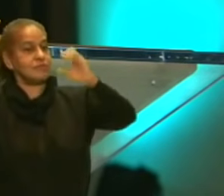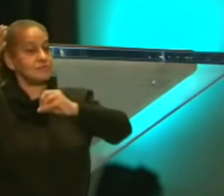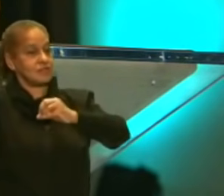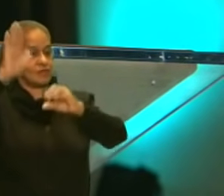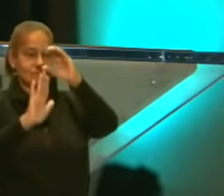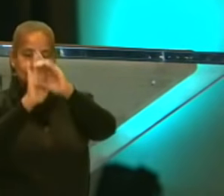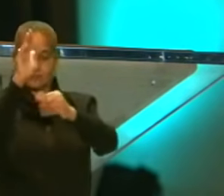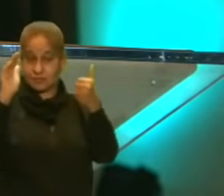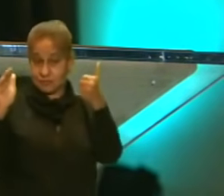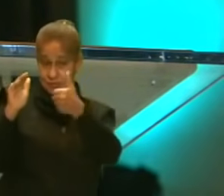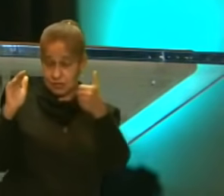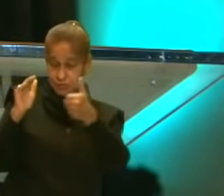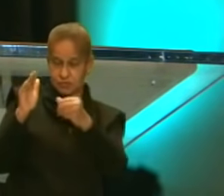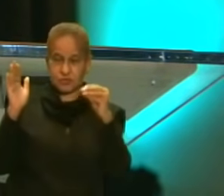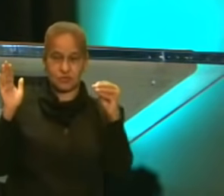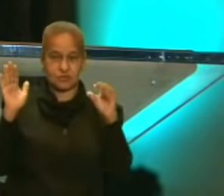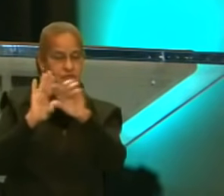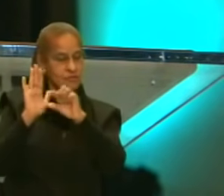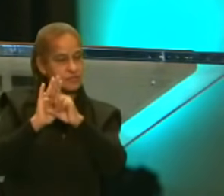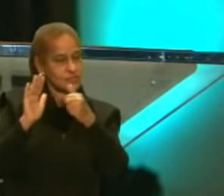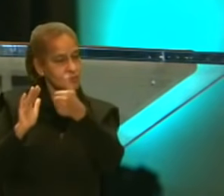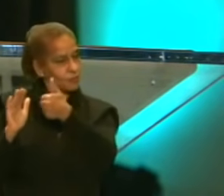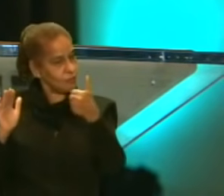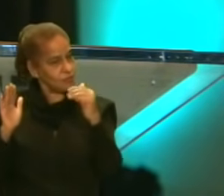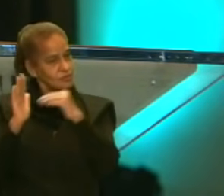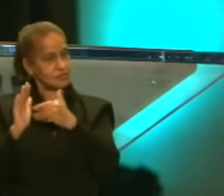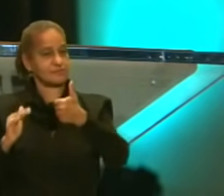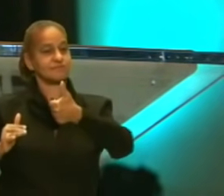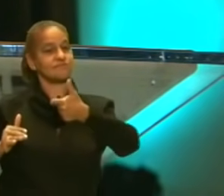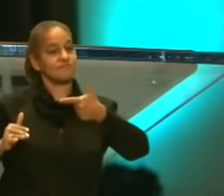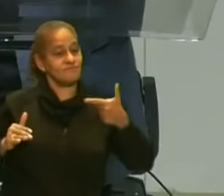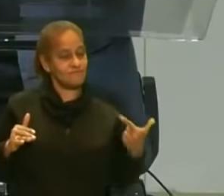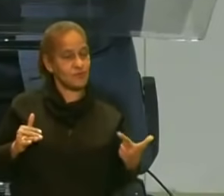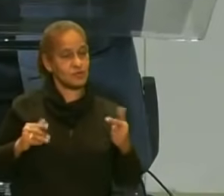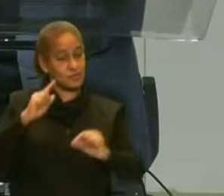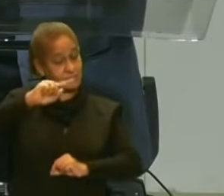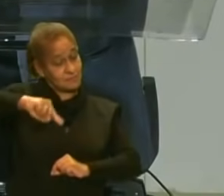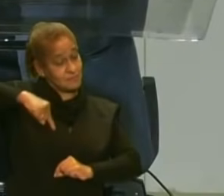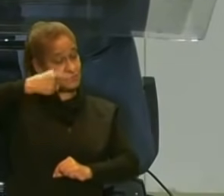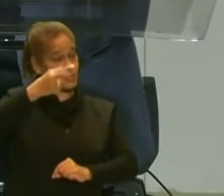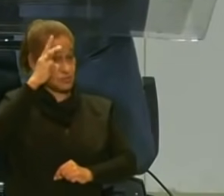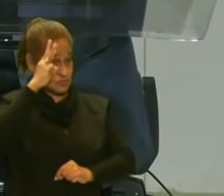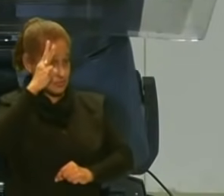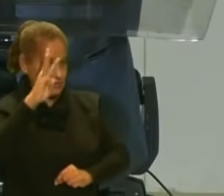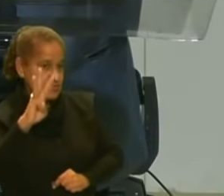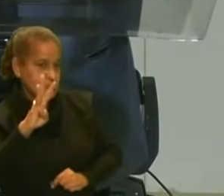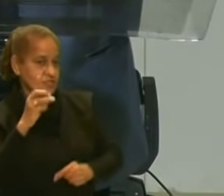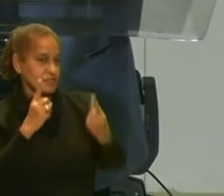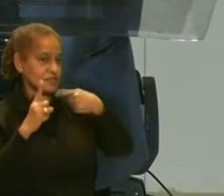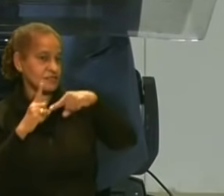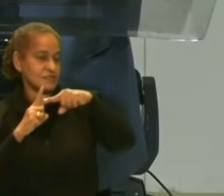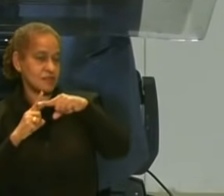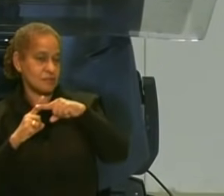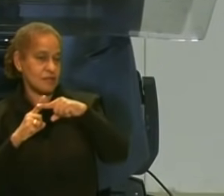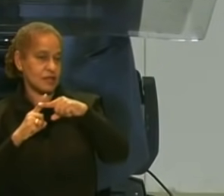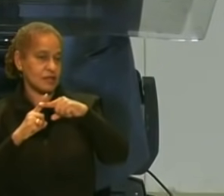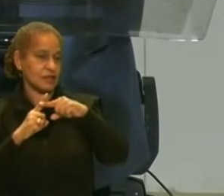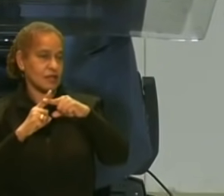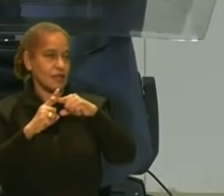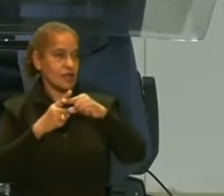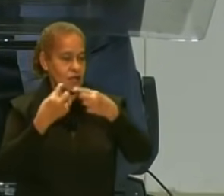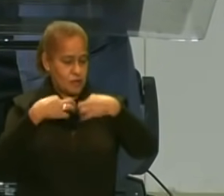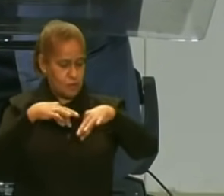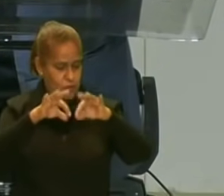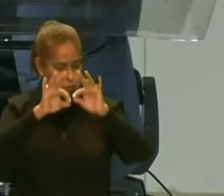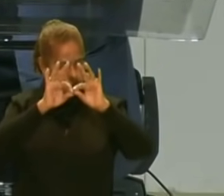11, versículos de 11 e 12. Mas depois dos 3 dias e meio, entrou neles um sopro de vida